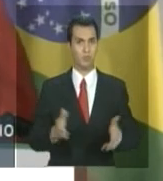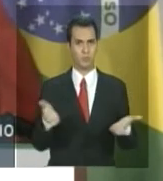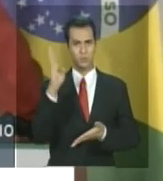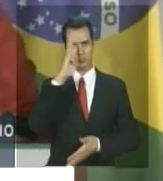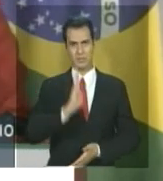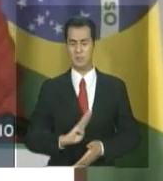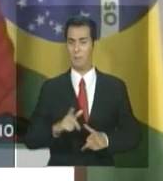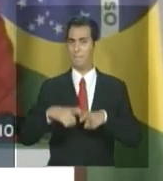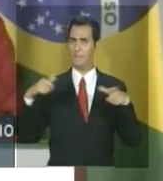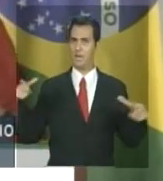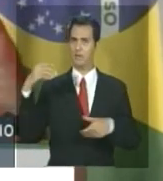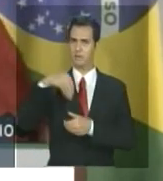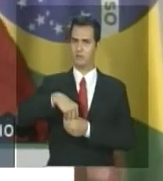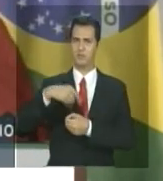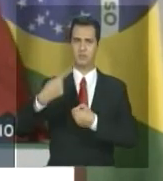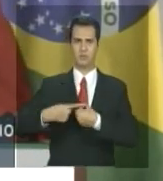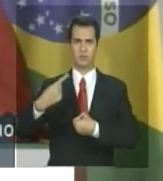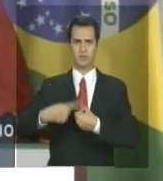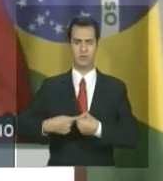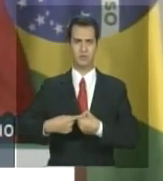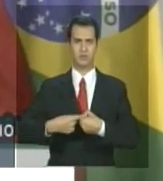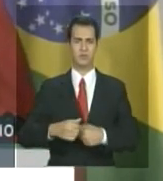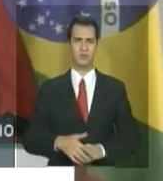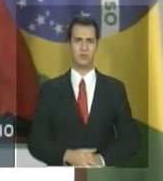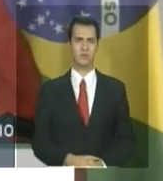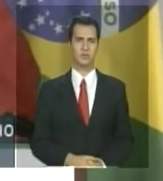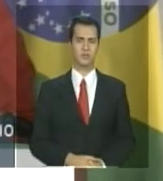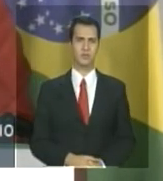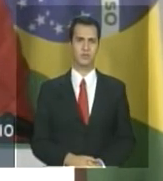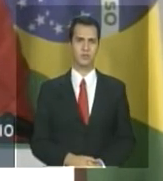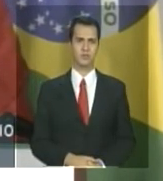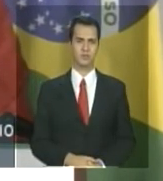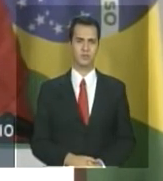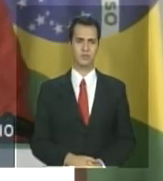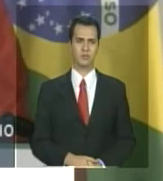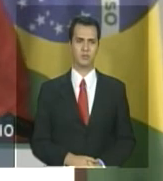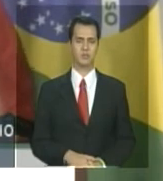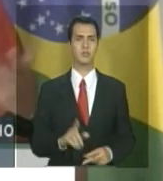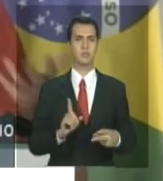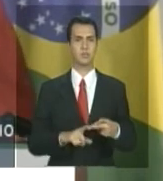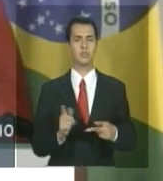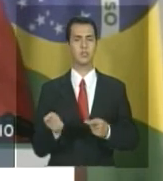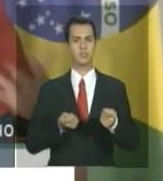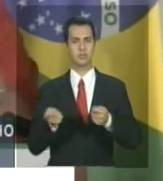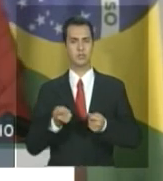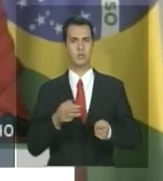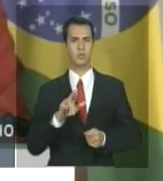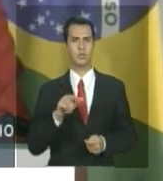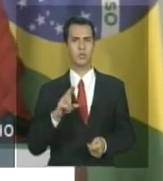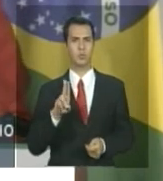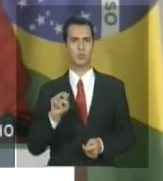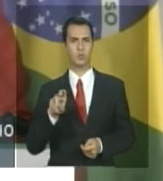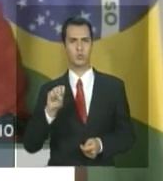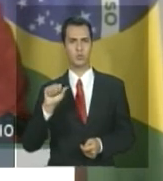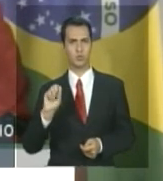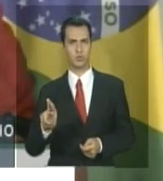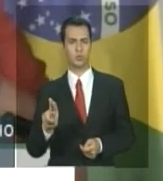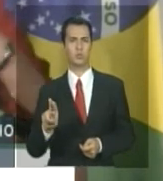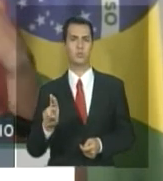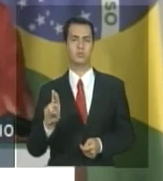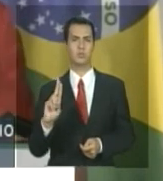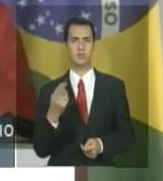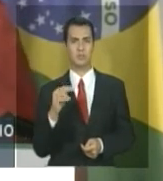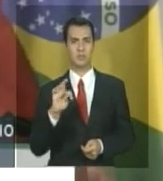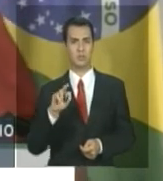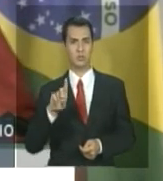urbana, passando por práticas adequadas de gestão dos seus recursos hídricos, dos seus